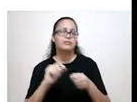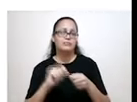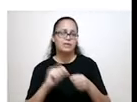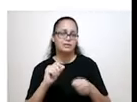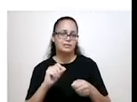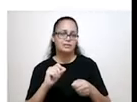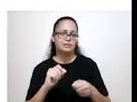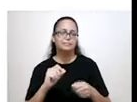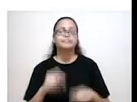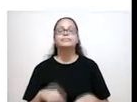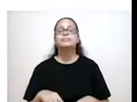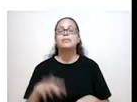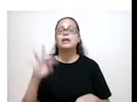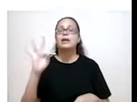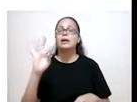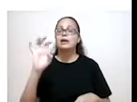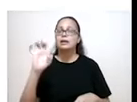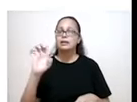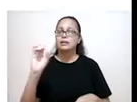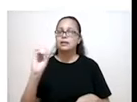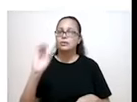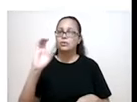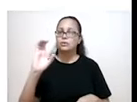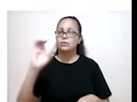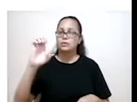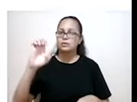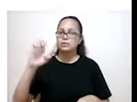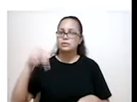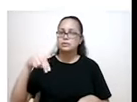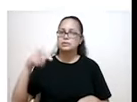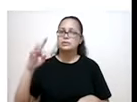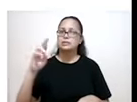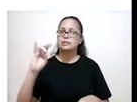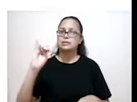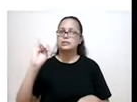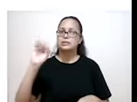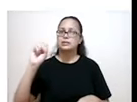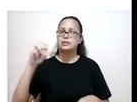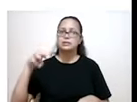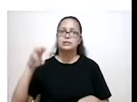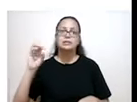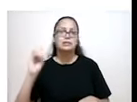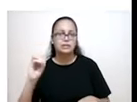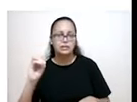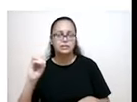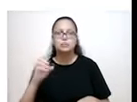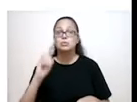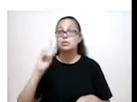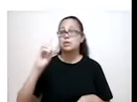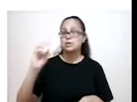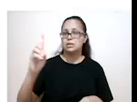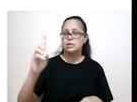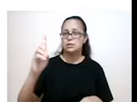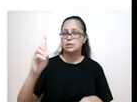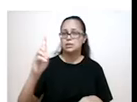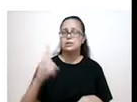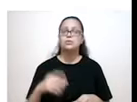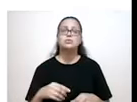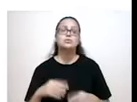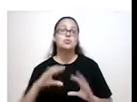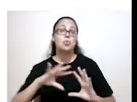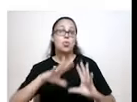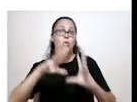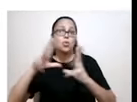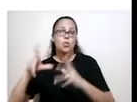teocentrismo atribui a Deus a centralidade em relação ao universo. Ok? Só para